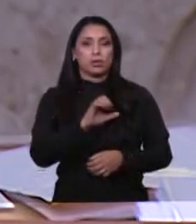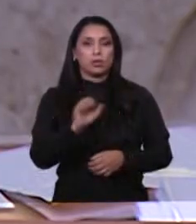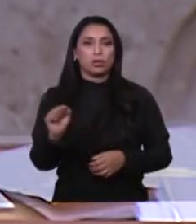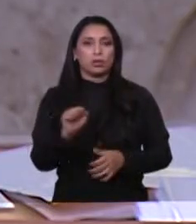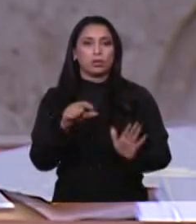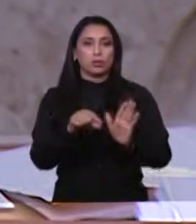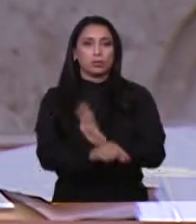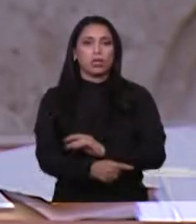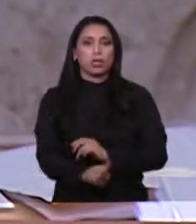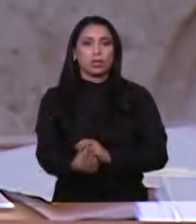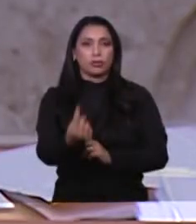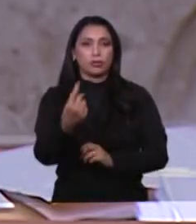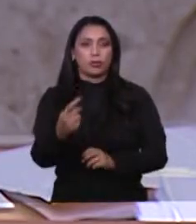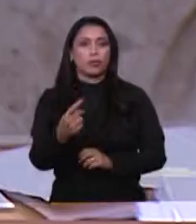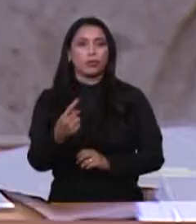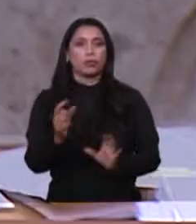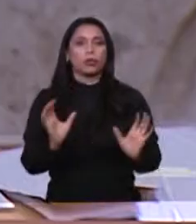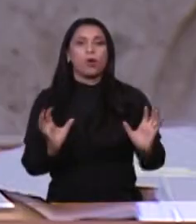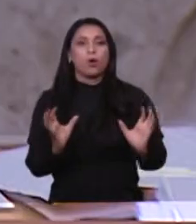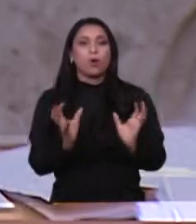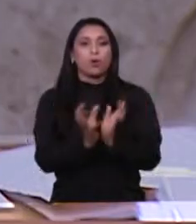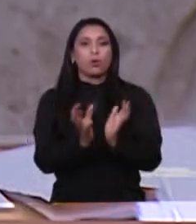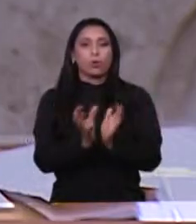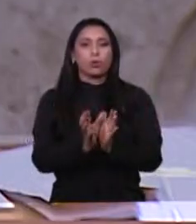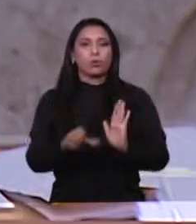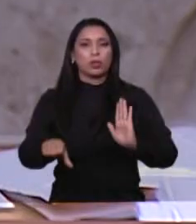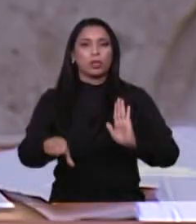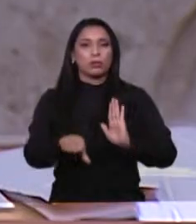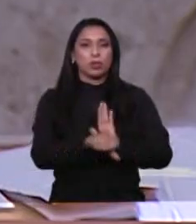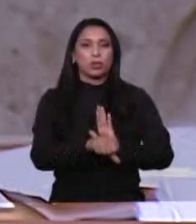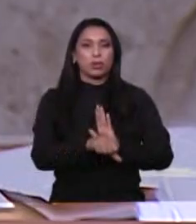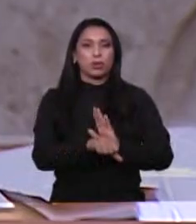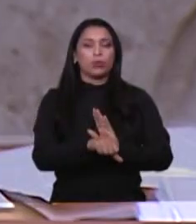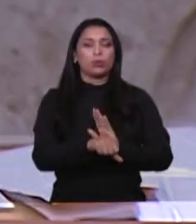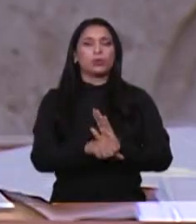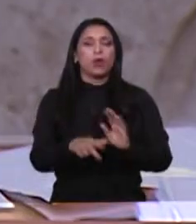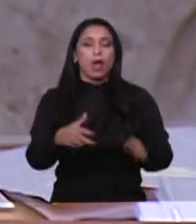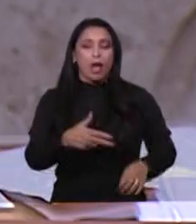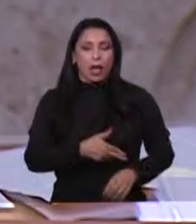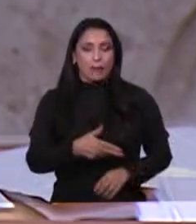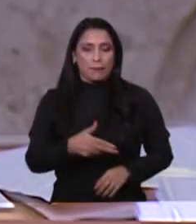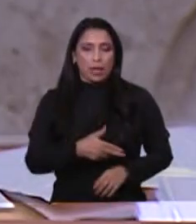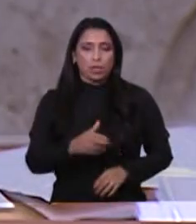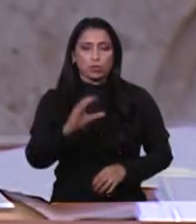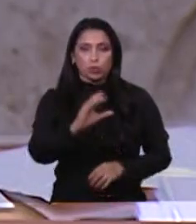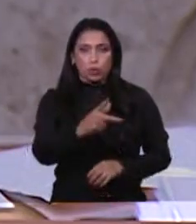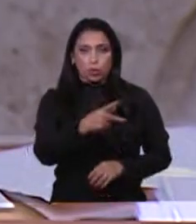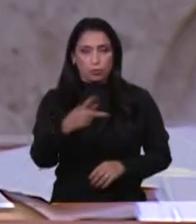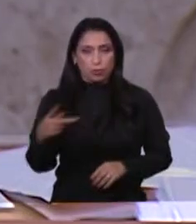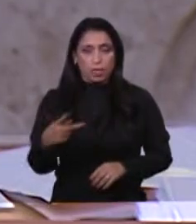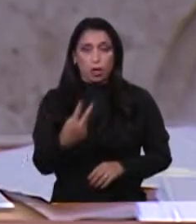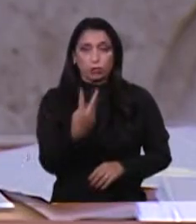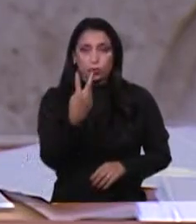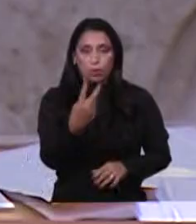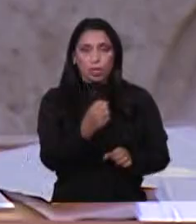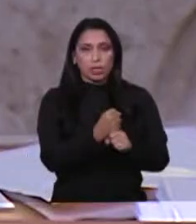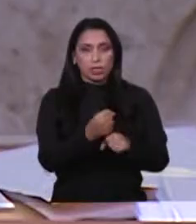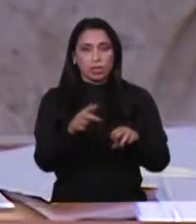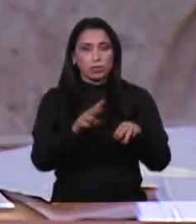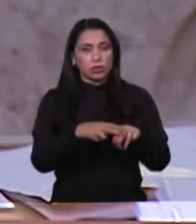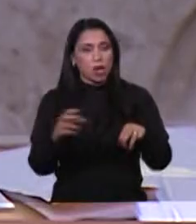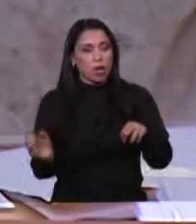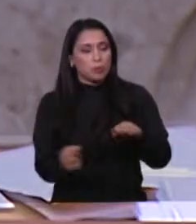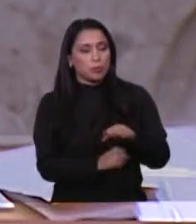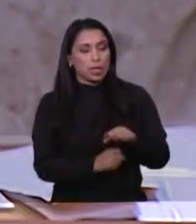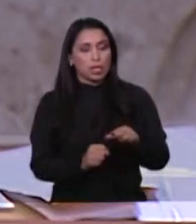parágrafo único, associação criminosa armada do Código Penal, a pena de 2 anos de reclusão,